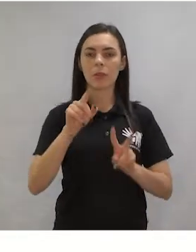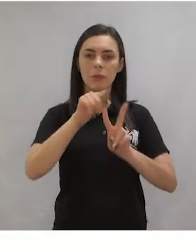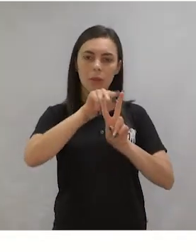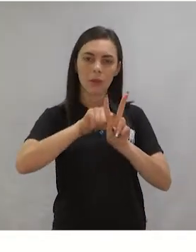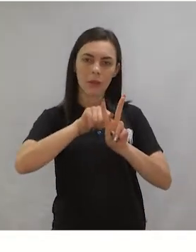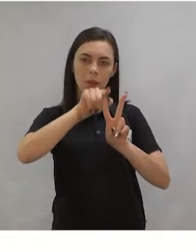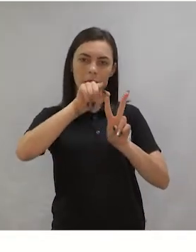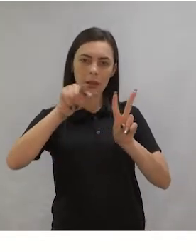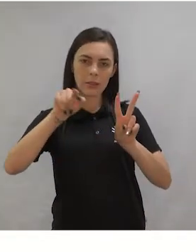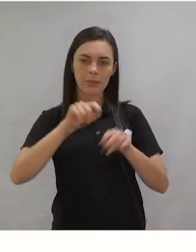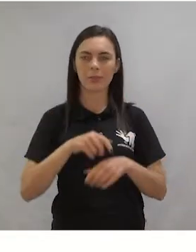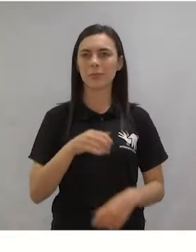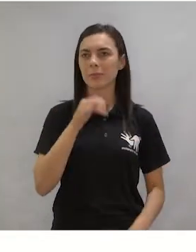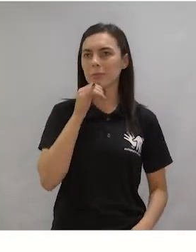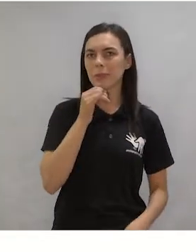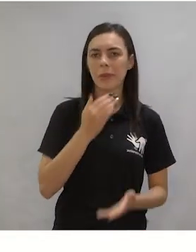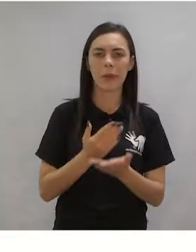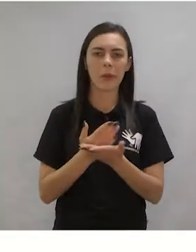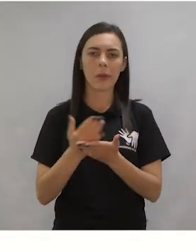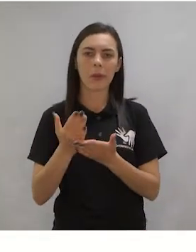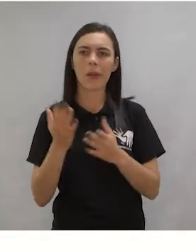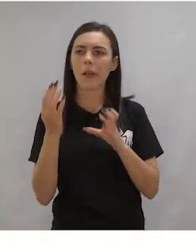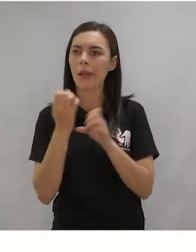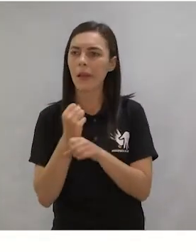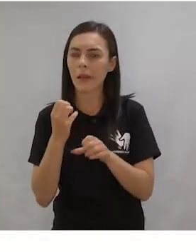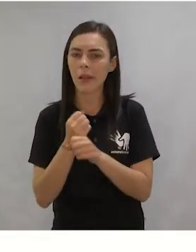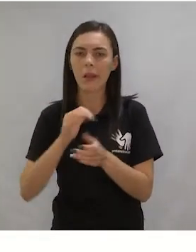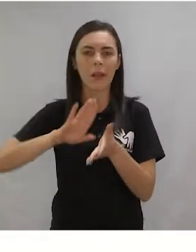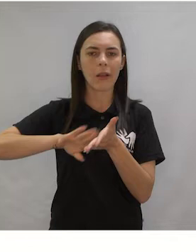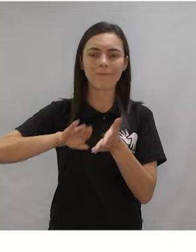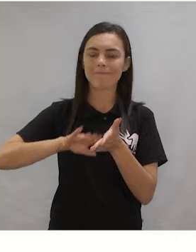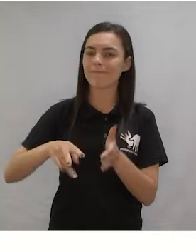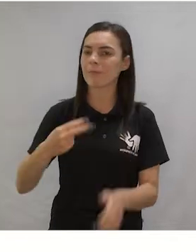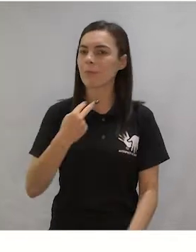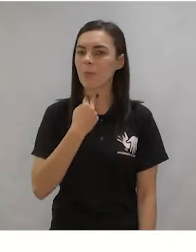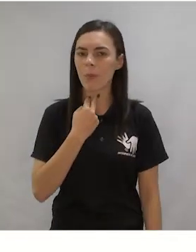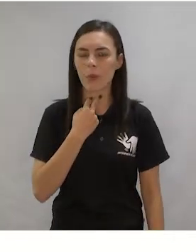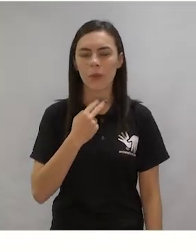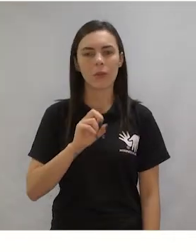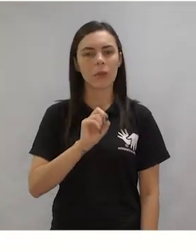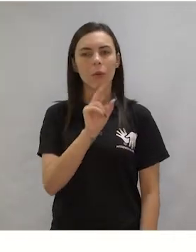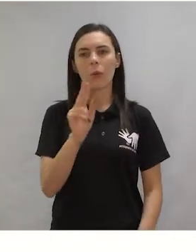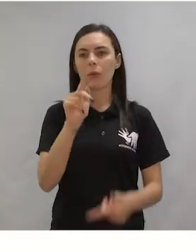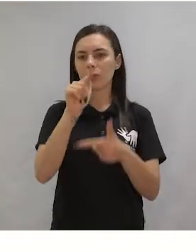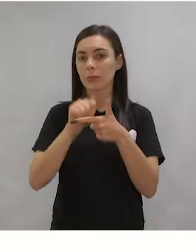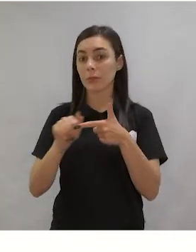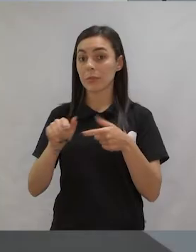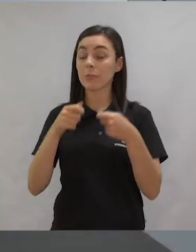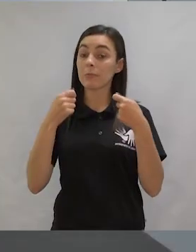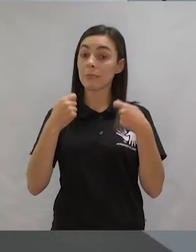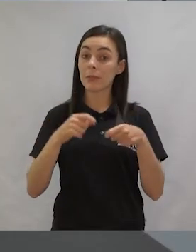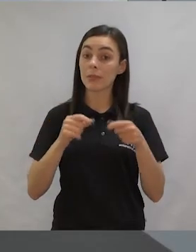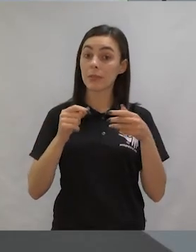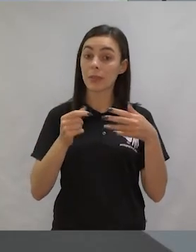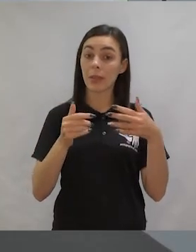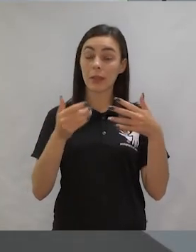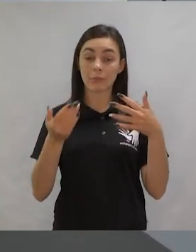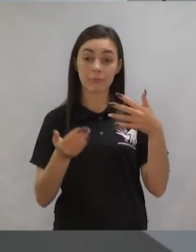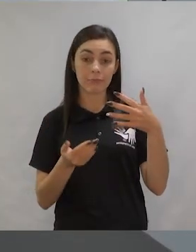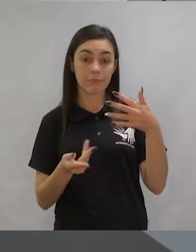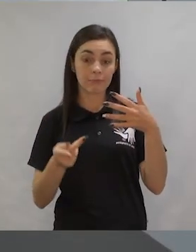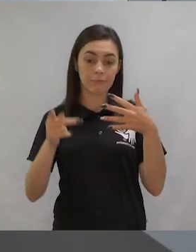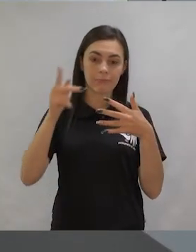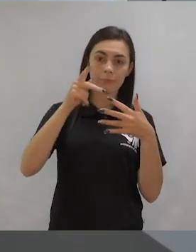minhas expressões pela adição, pela subtração ou então pela divisão. Eu tenho que respeitar